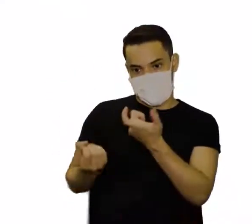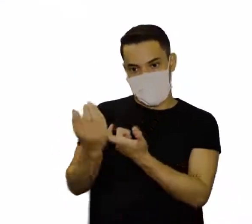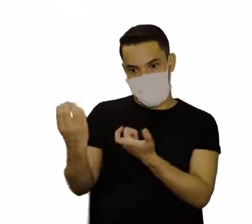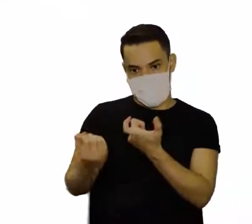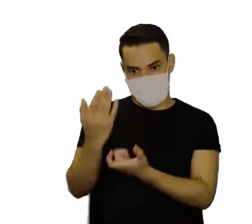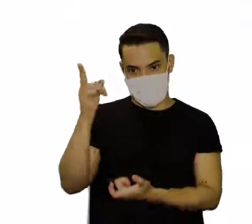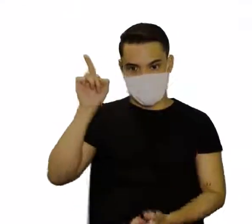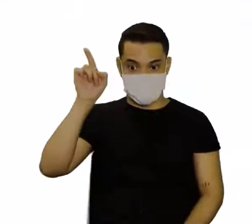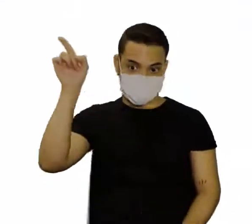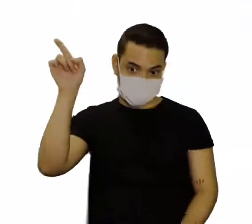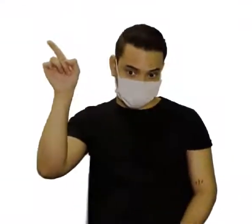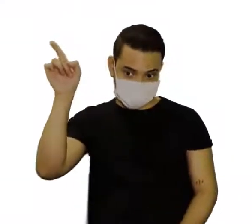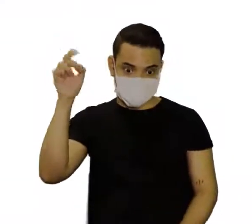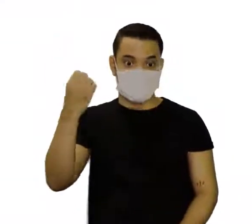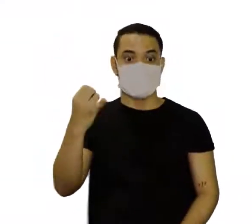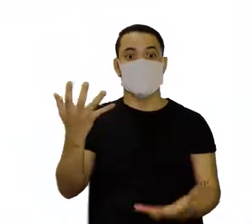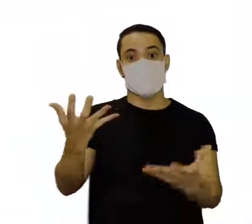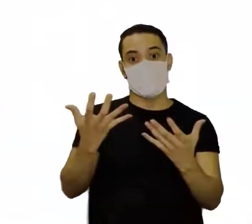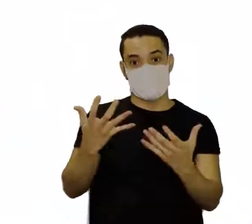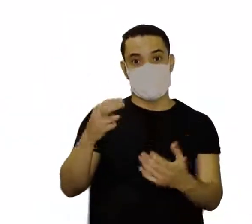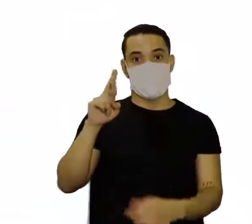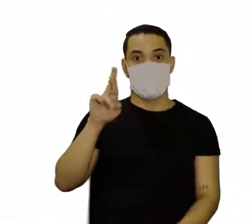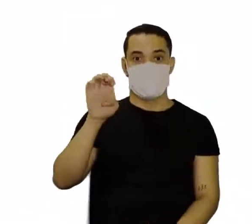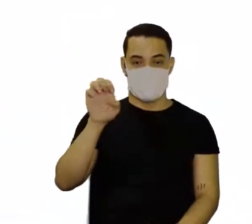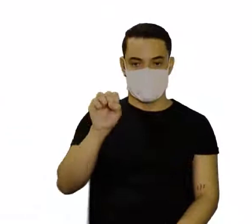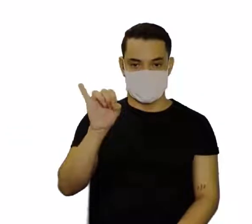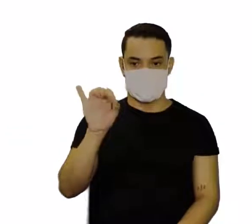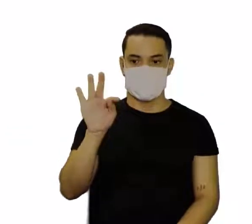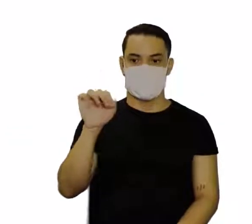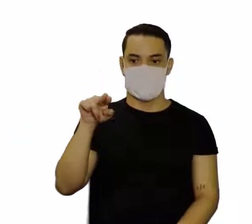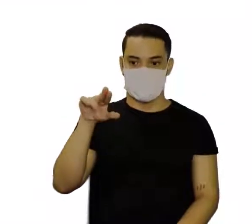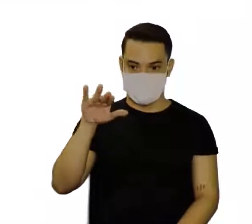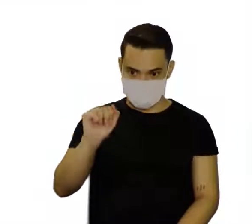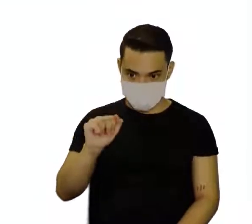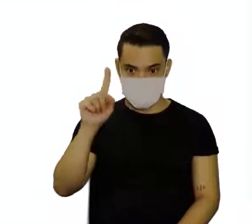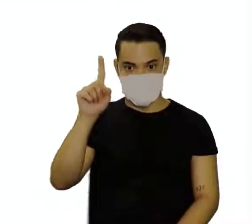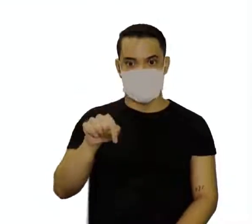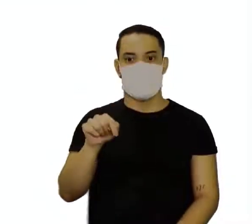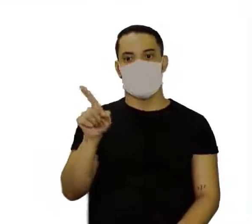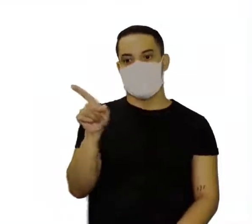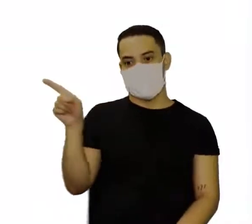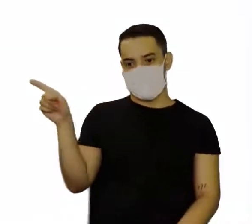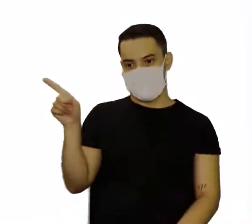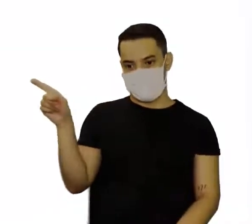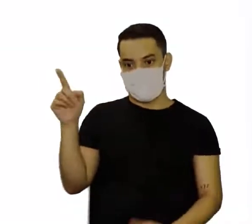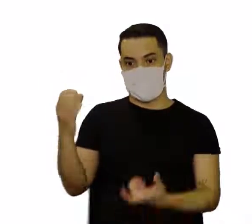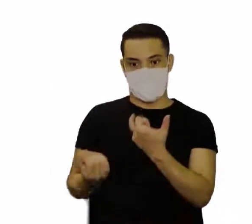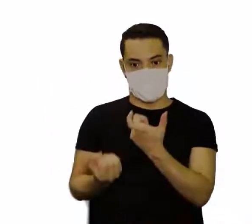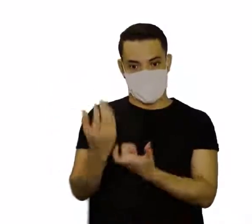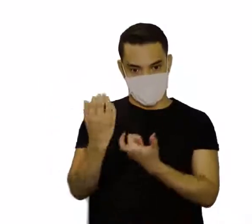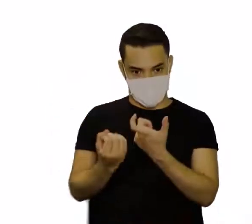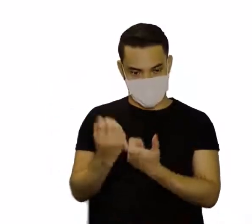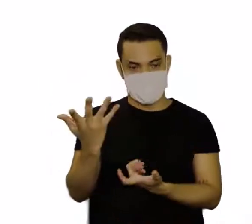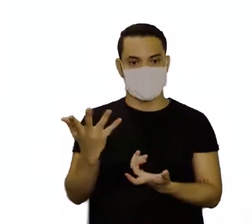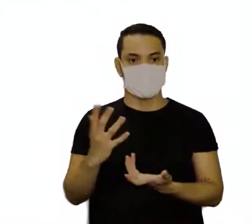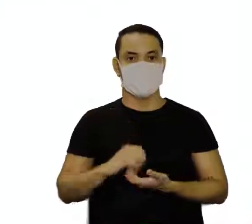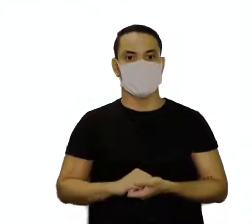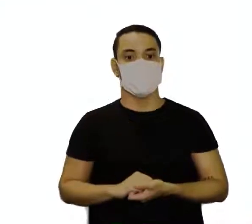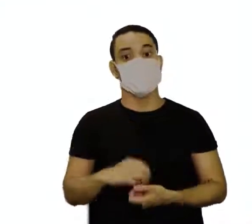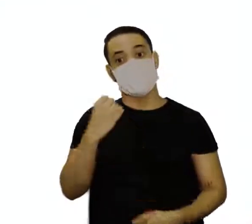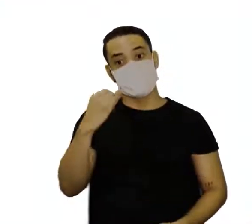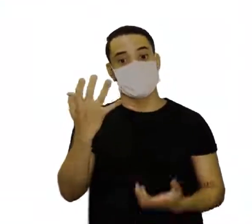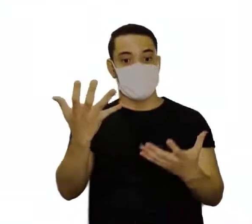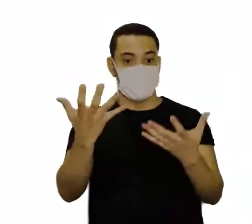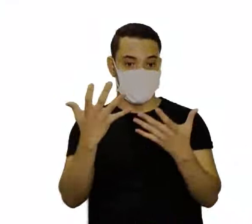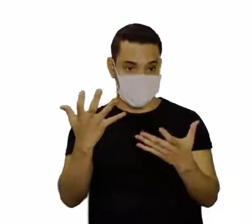corrente. Se eu quero a resistência, é a tensão dividida pela corrente elétrica. E se